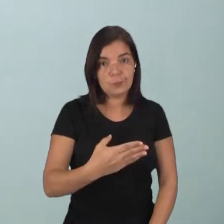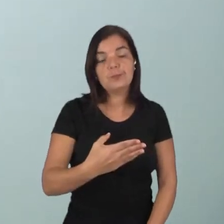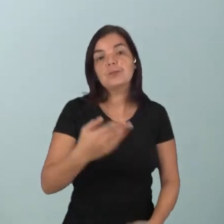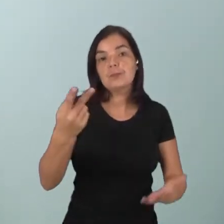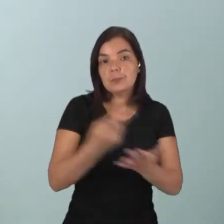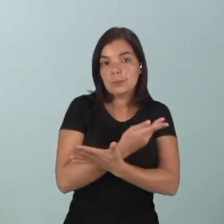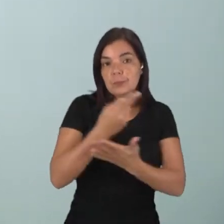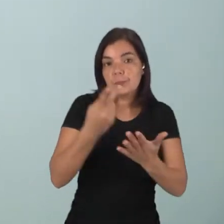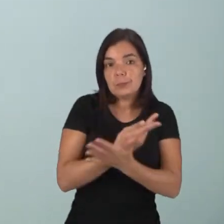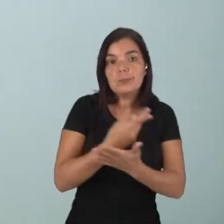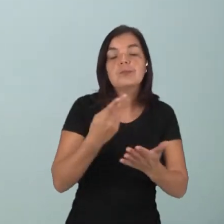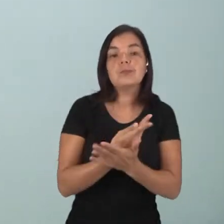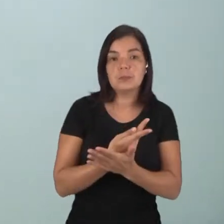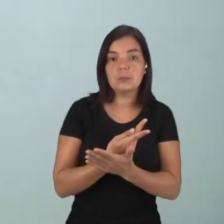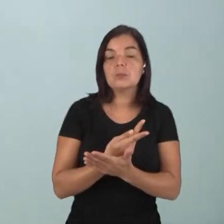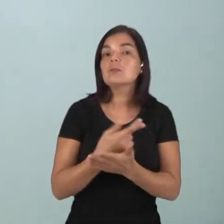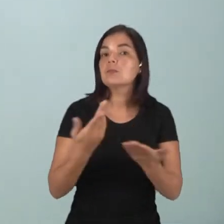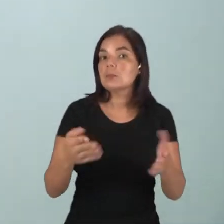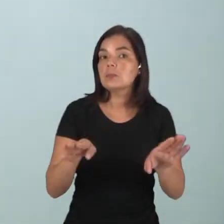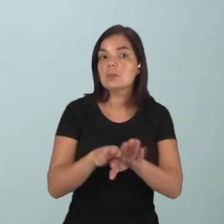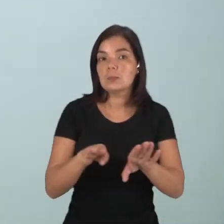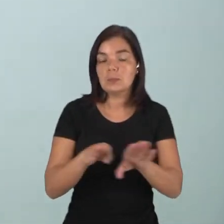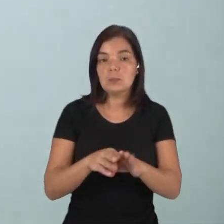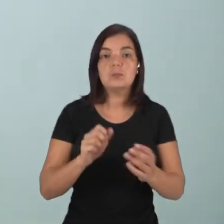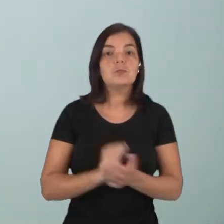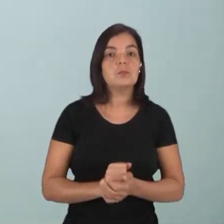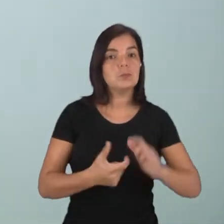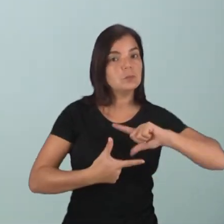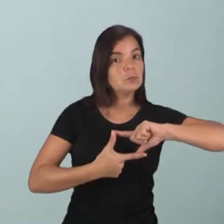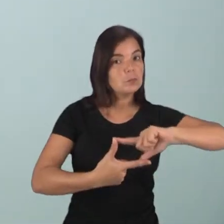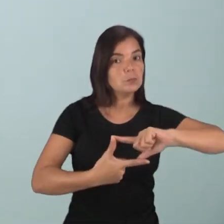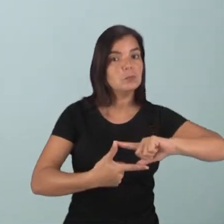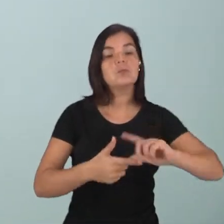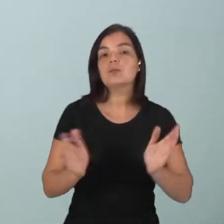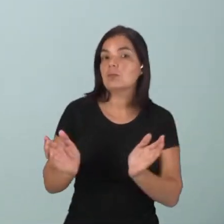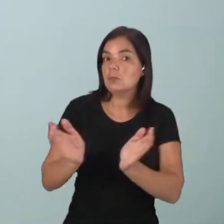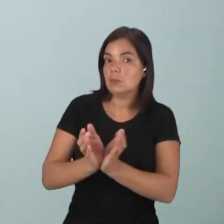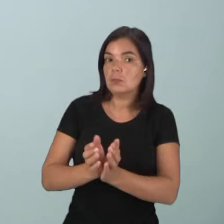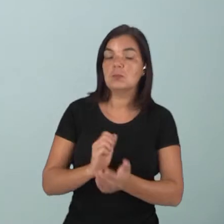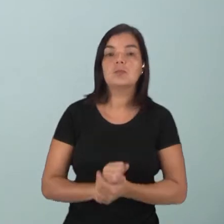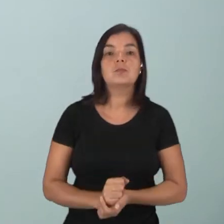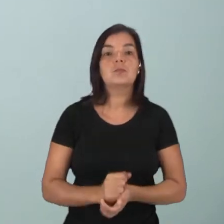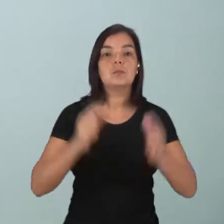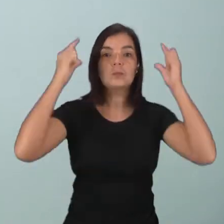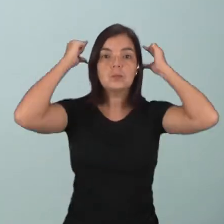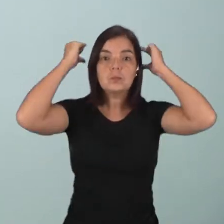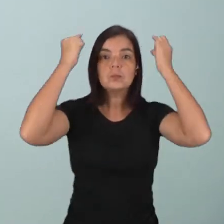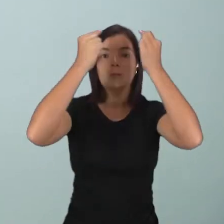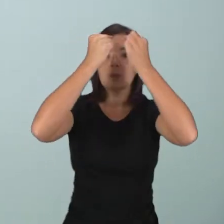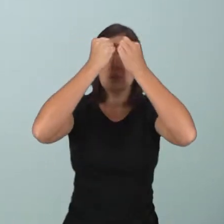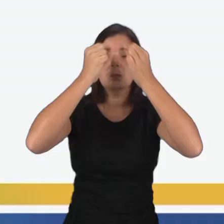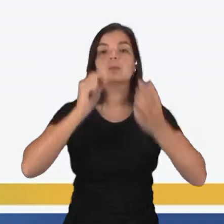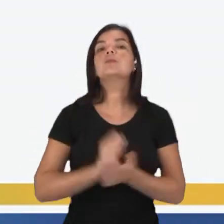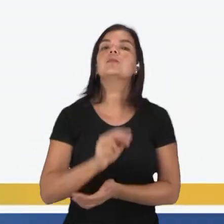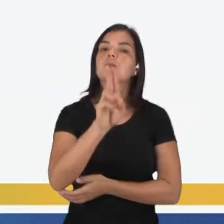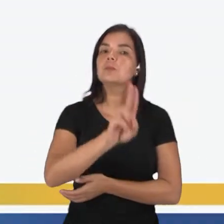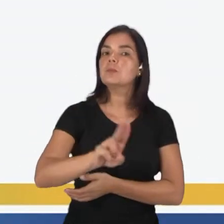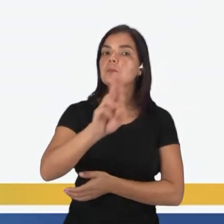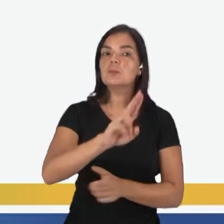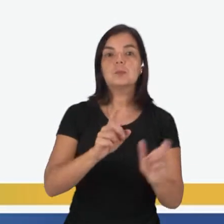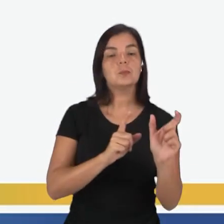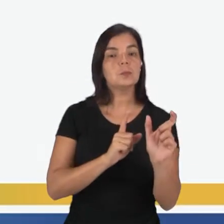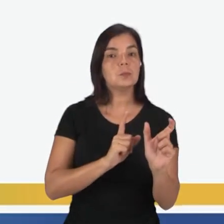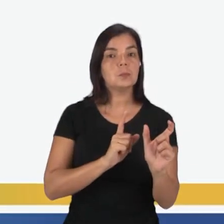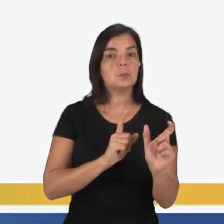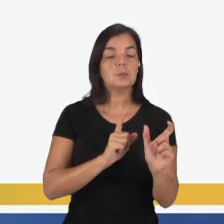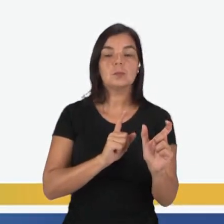de intolerância e de segregação religiosa. Os gregos, por sua vez, usam a